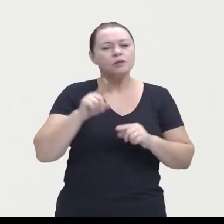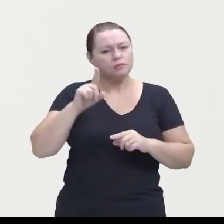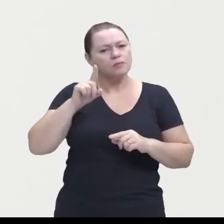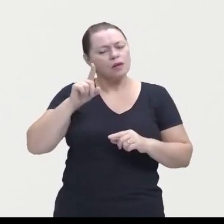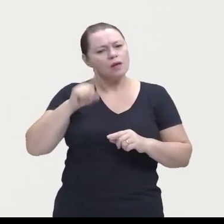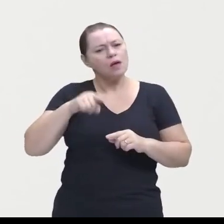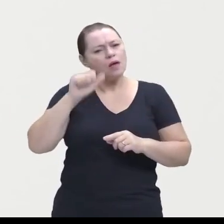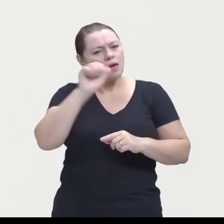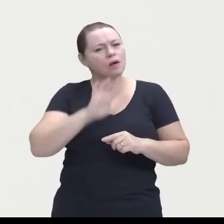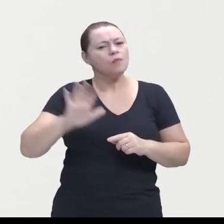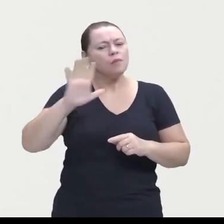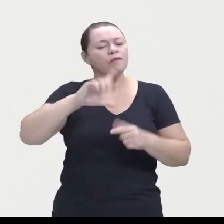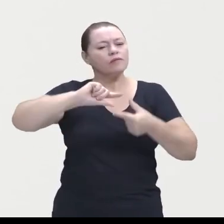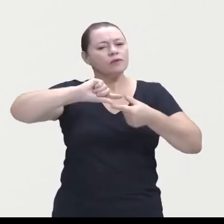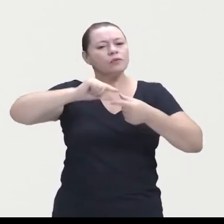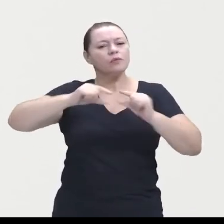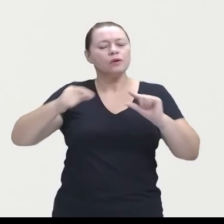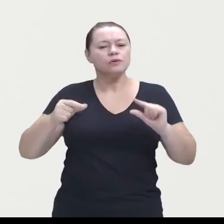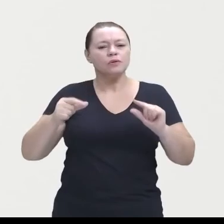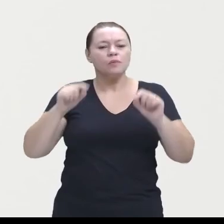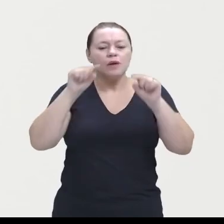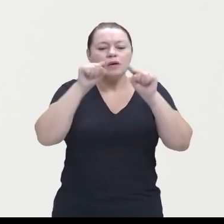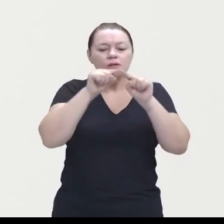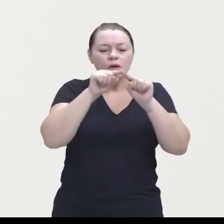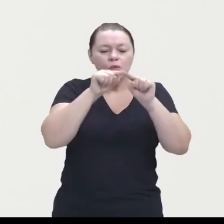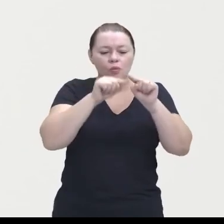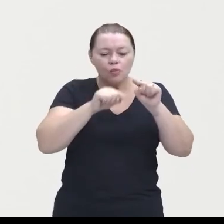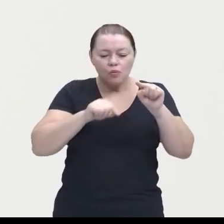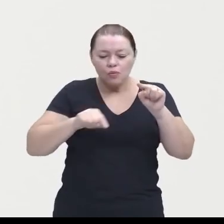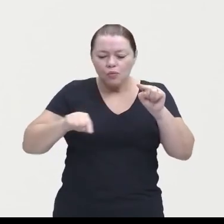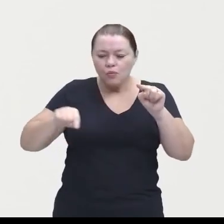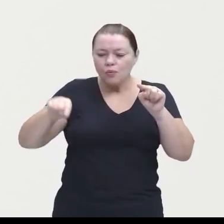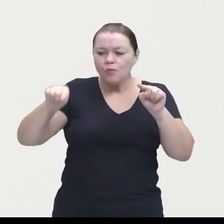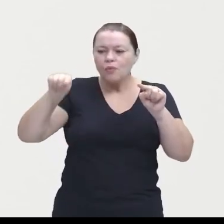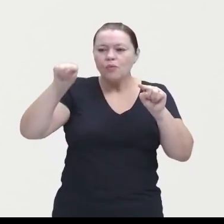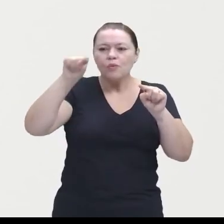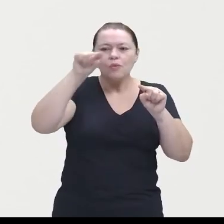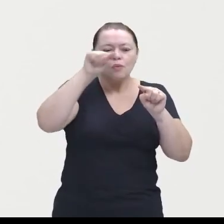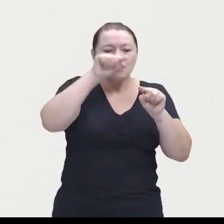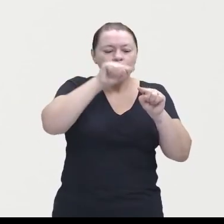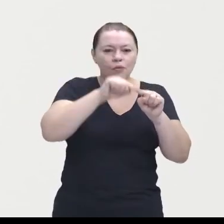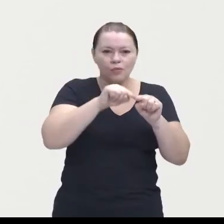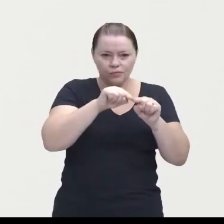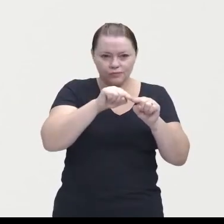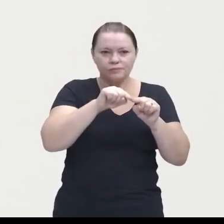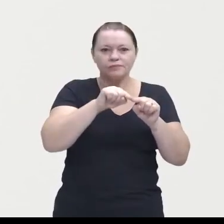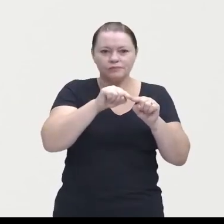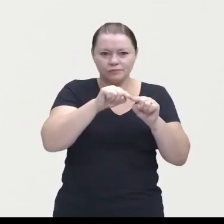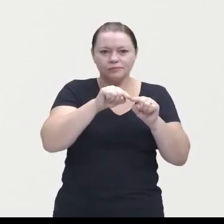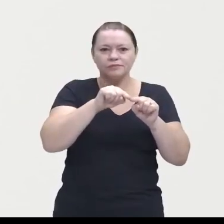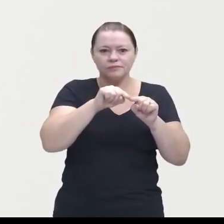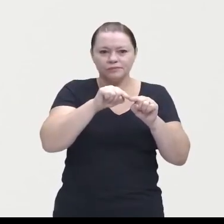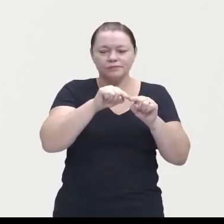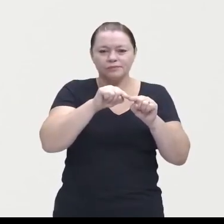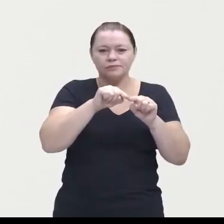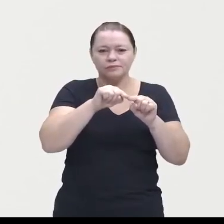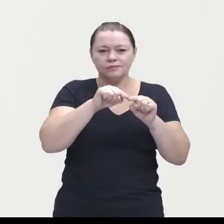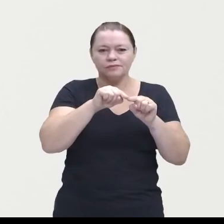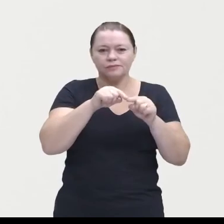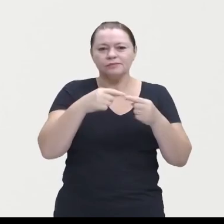figura geométrica de curva fechada e plana.